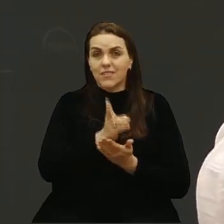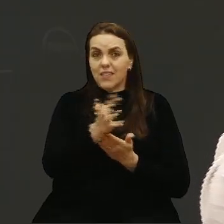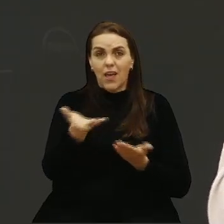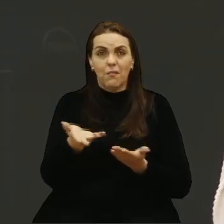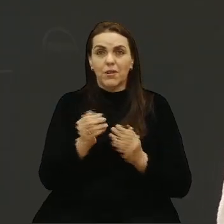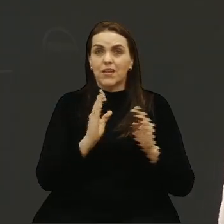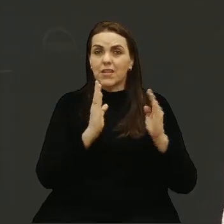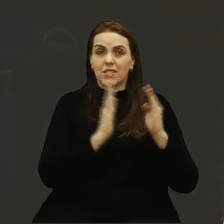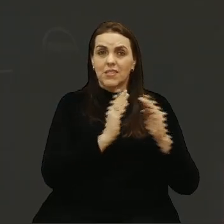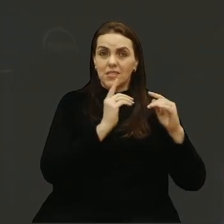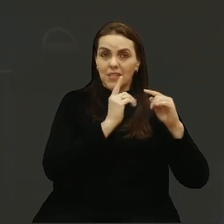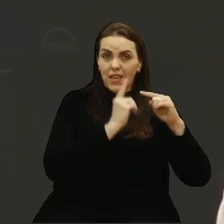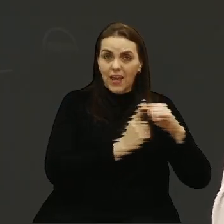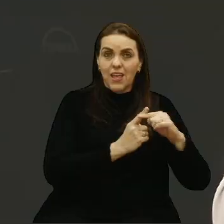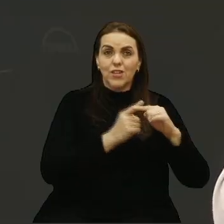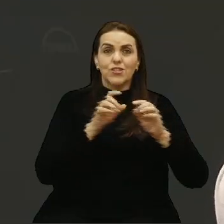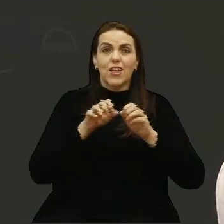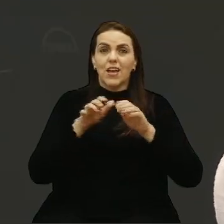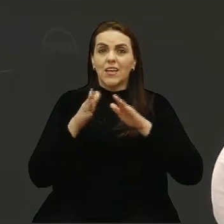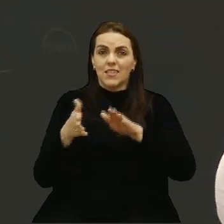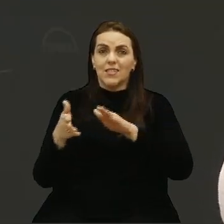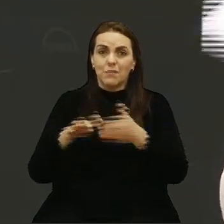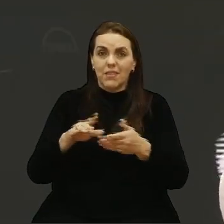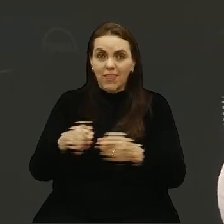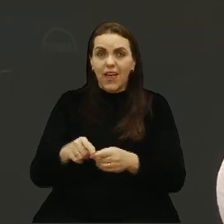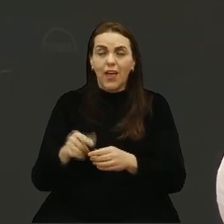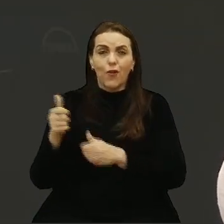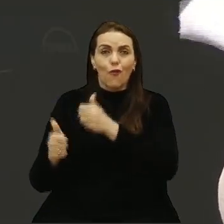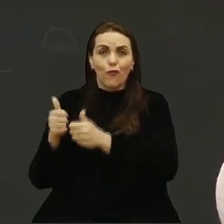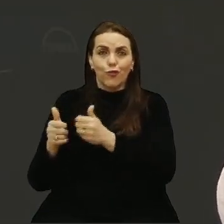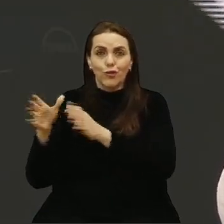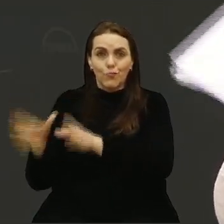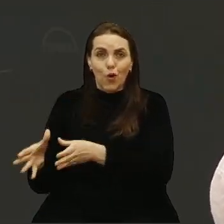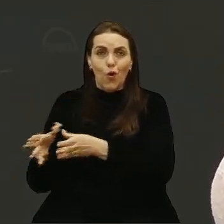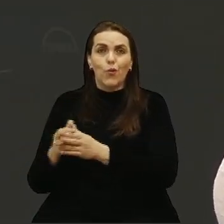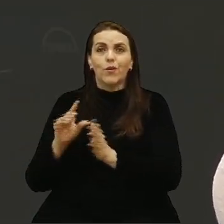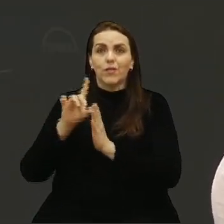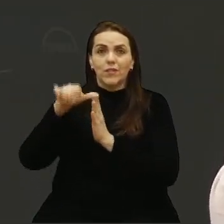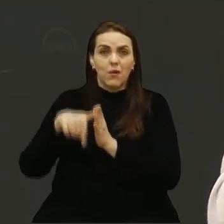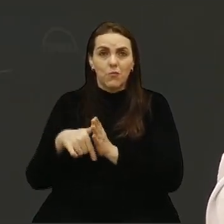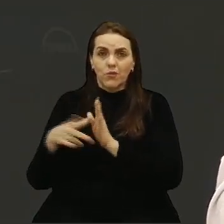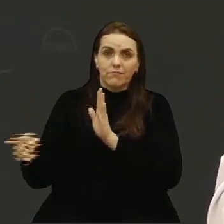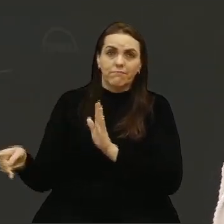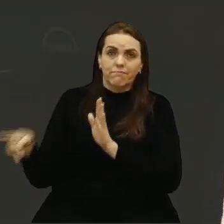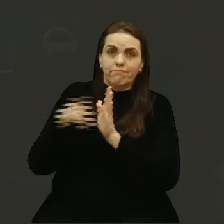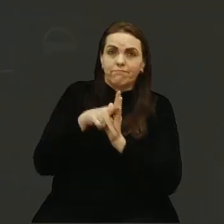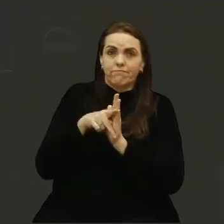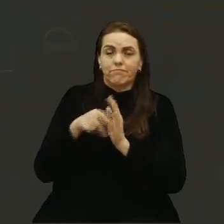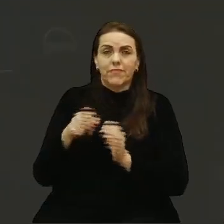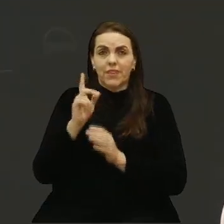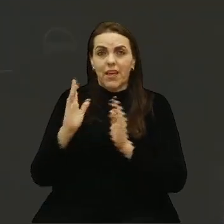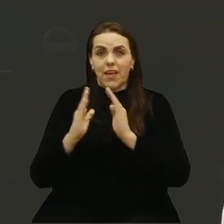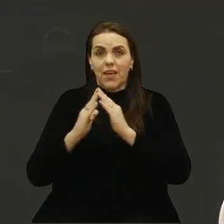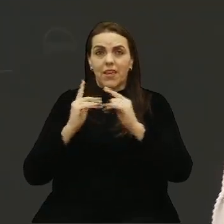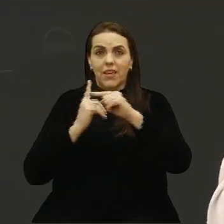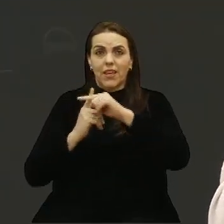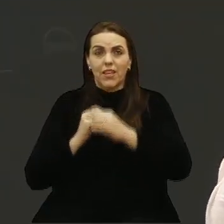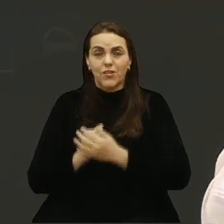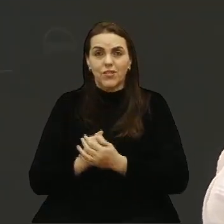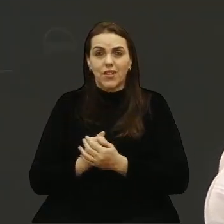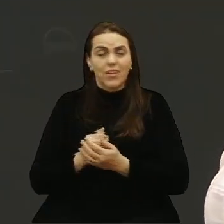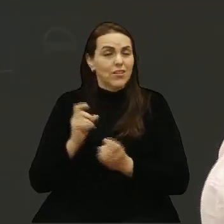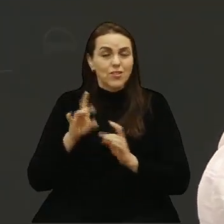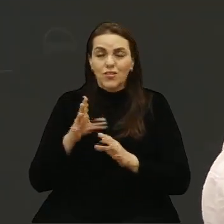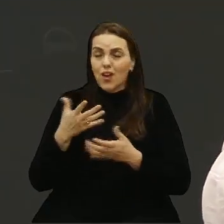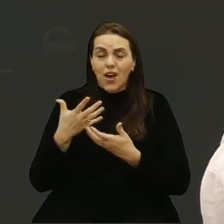posteriormente, pelo bispo Zoras, foi transformado em propriedade da igreja. E o que nós estamos autorizando aqui é